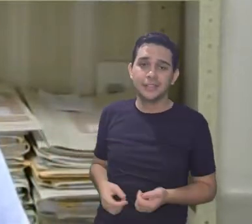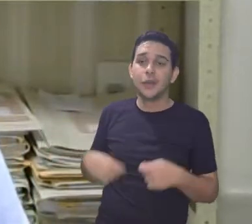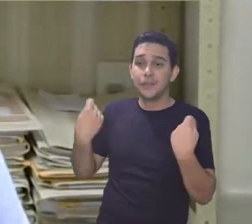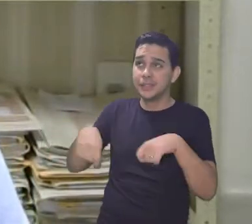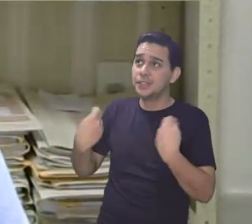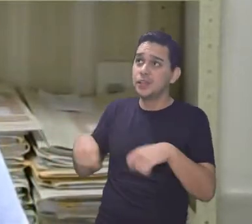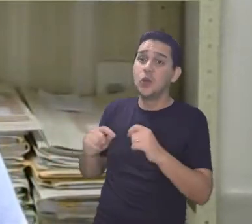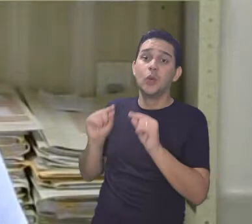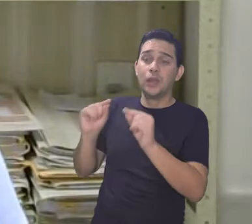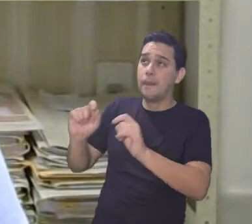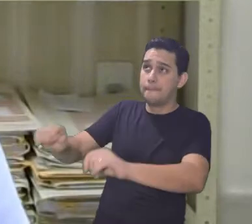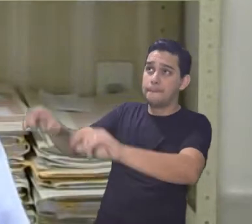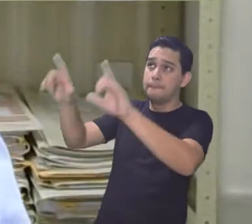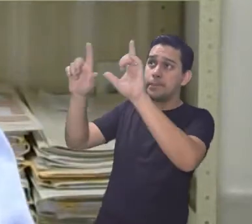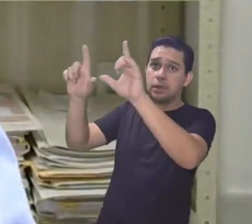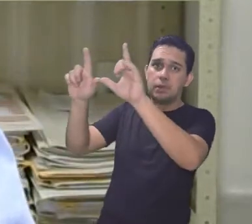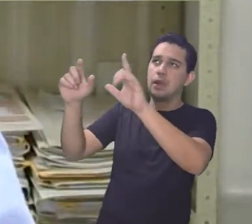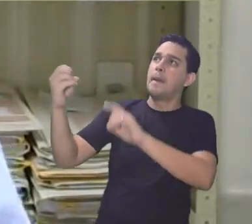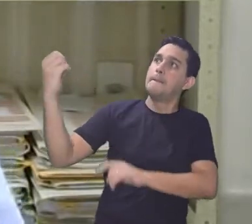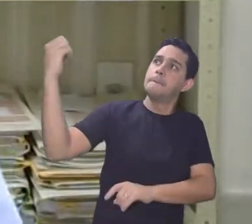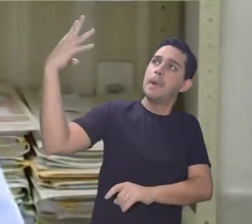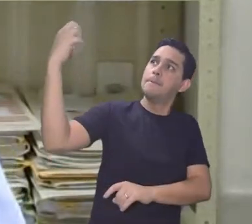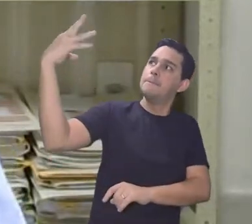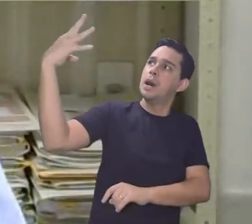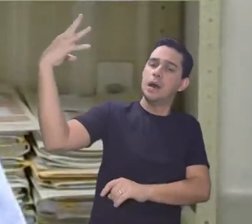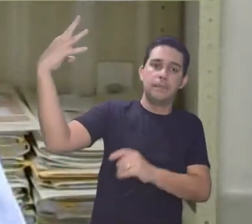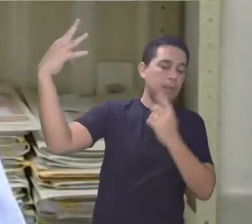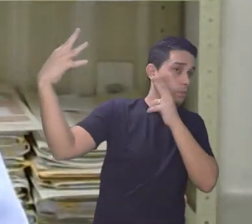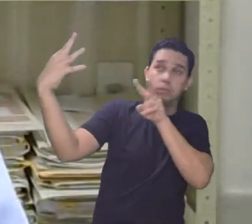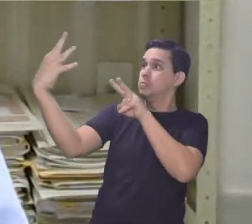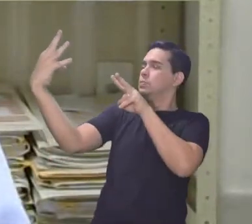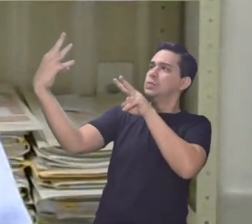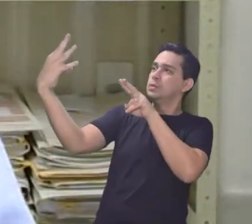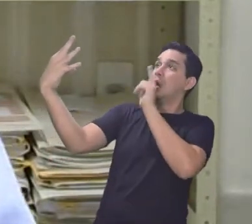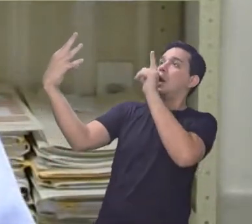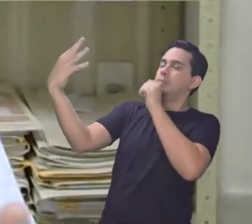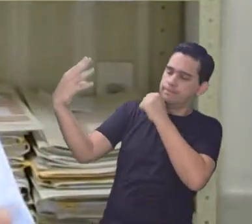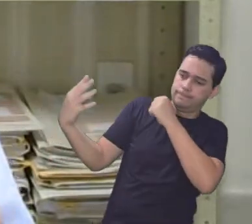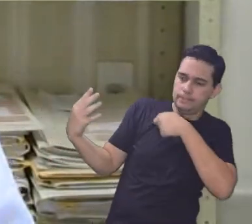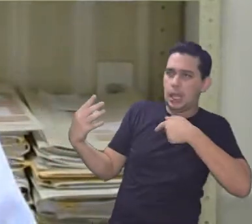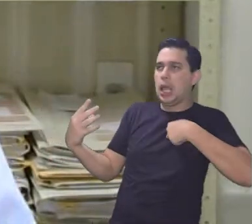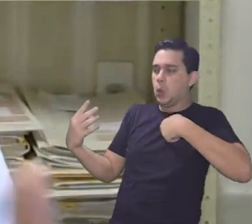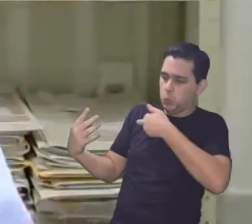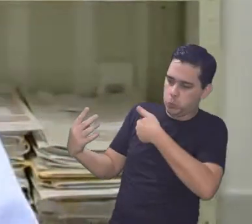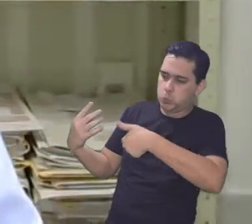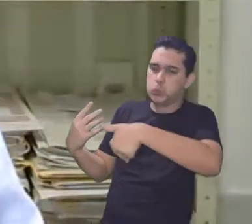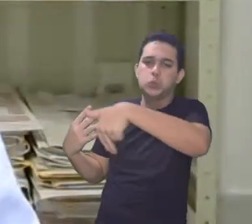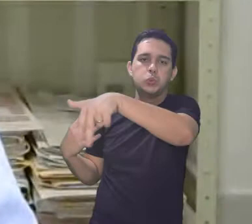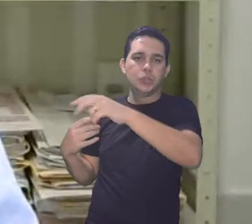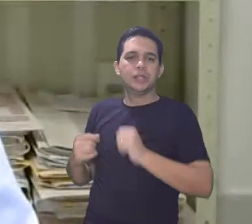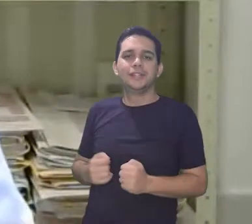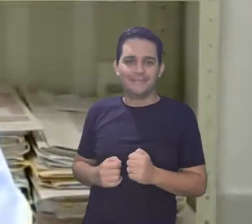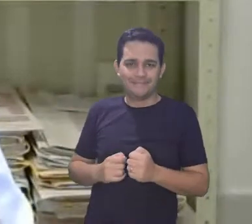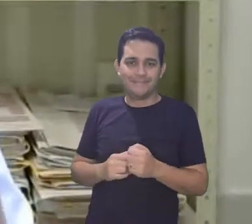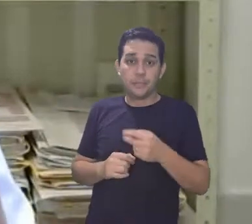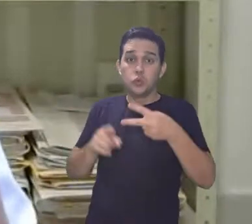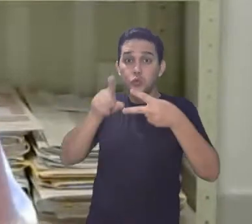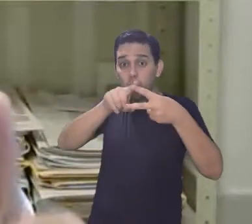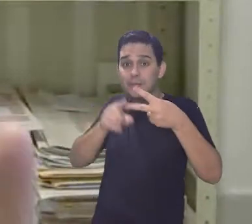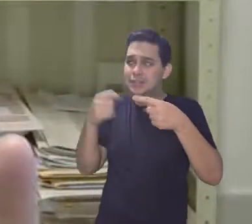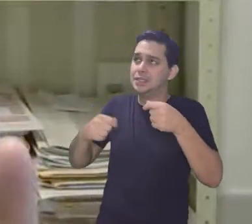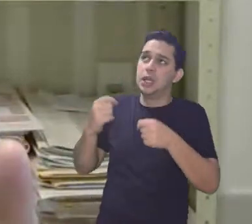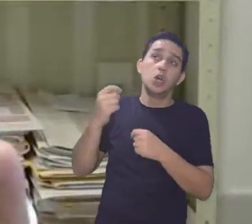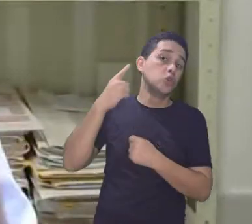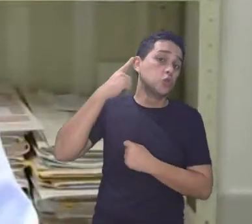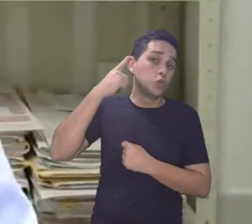importante isso, salientar, né? Então, o visual e o sonoro, por exemplo. Então, se você tem uma fila com a chamada, você tem que ter um vídeo, né, onde a